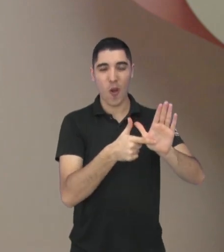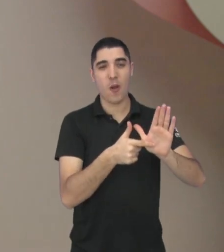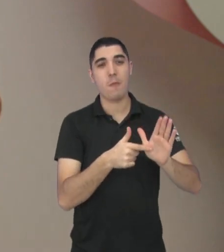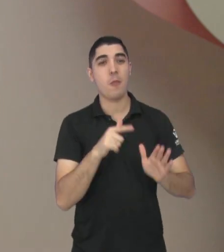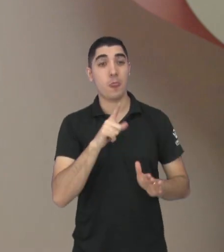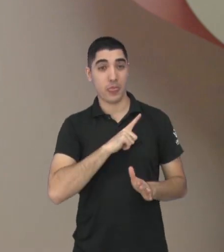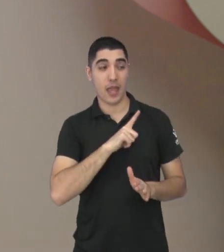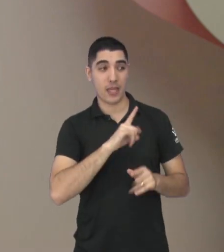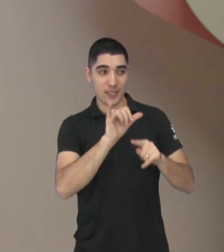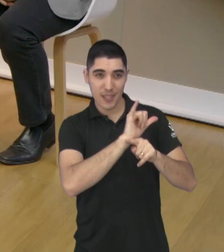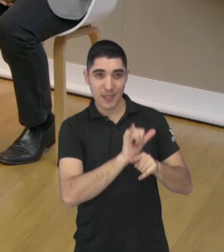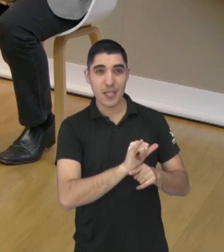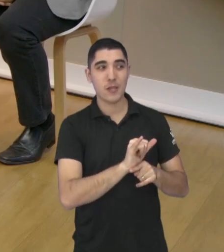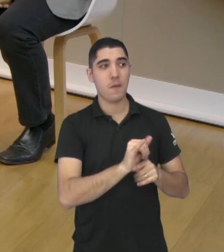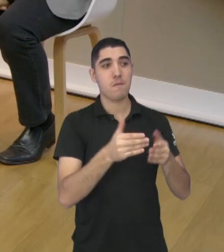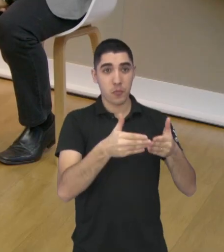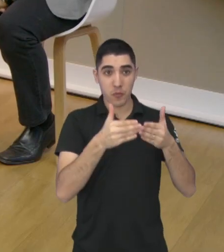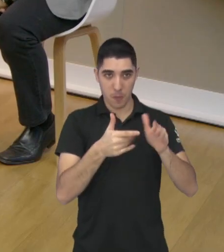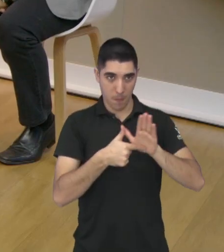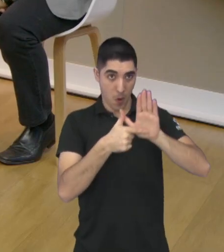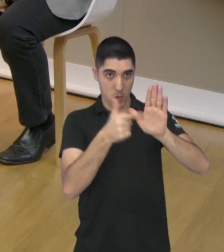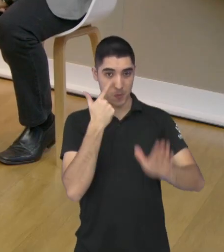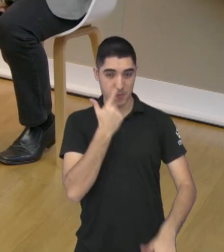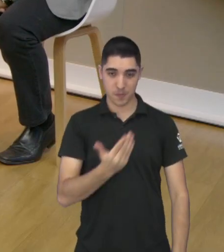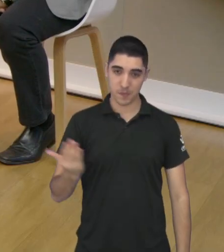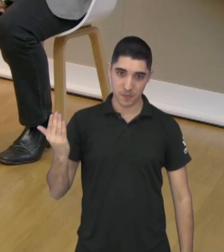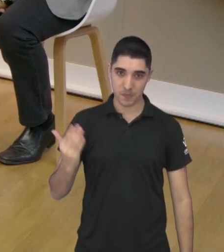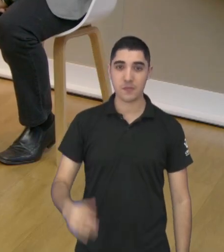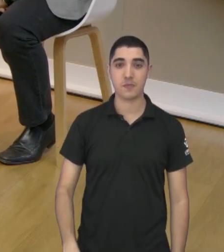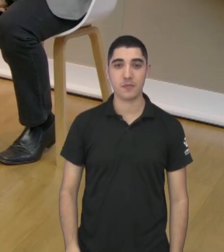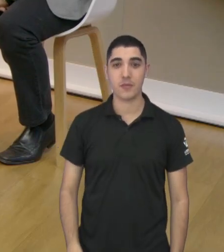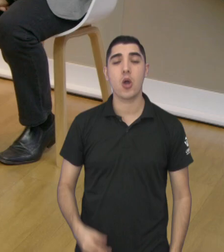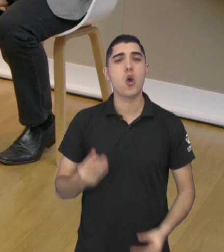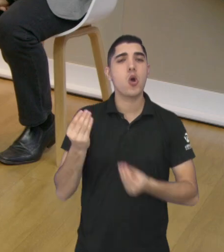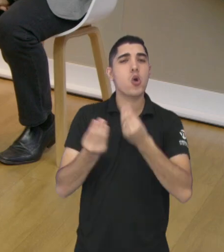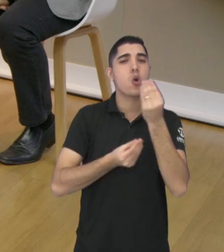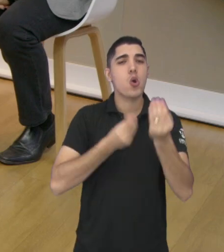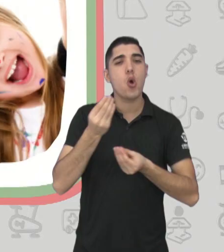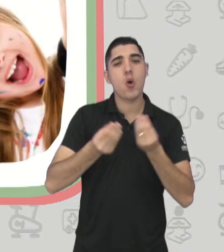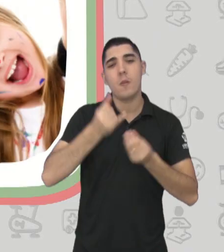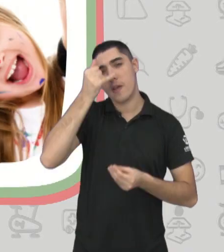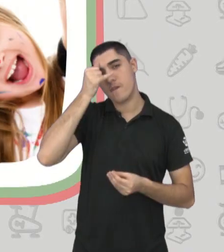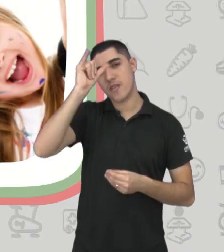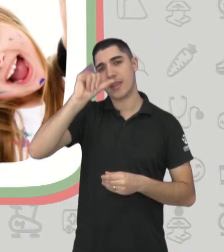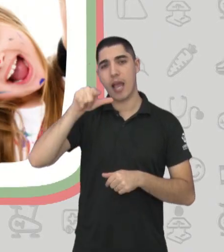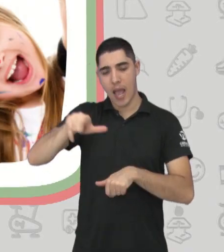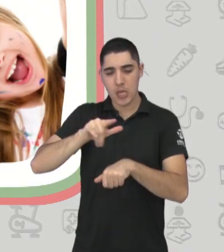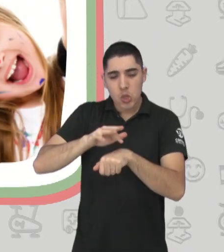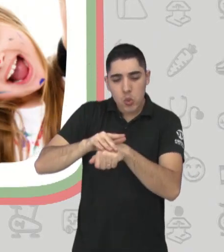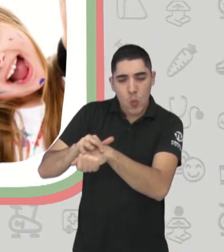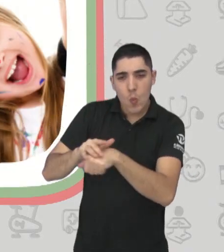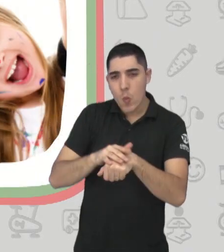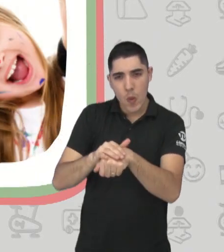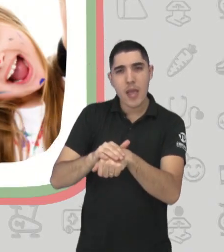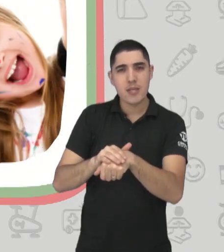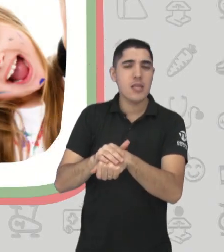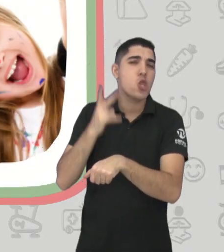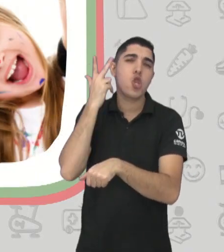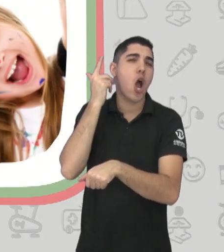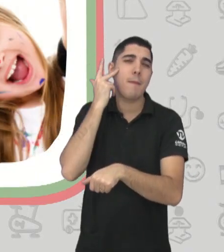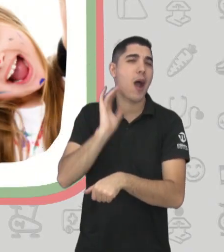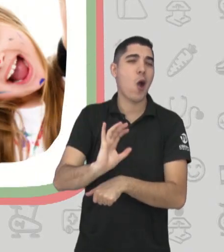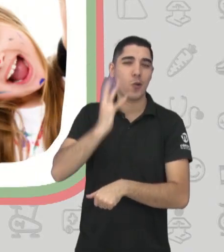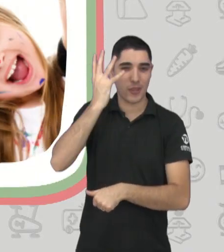medidas. Por favor, Matheus, coloca pra gente. Olha lá, ó. Como prevenir as doenças mais comuns da